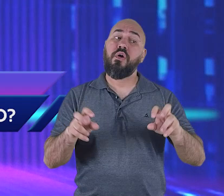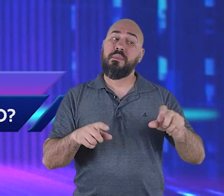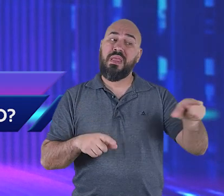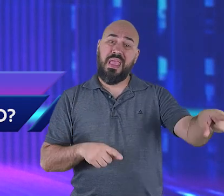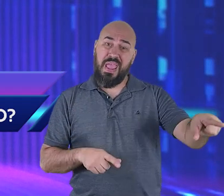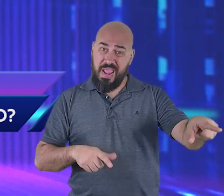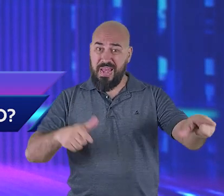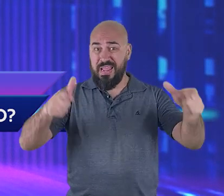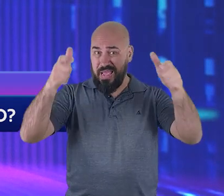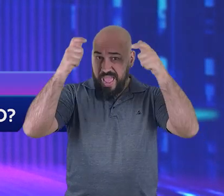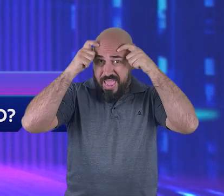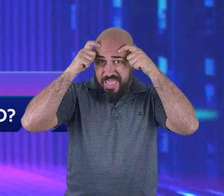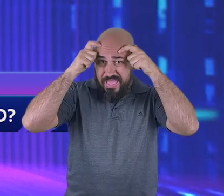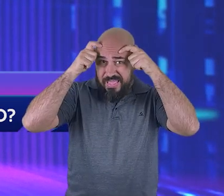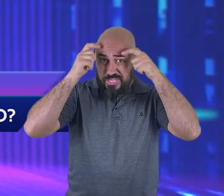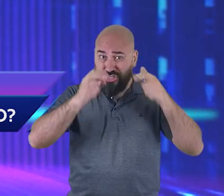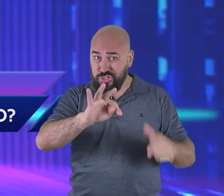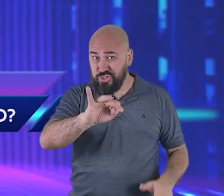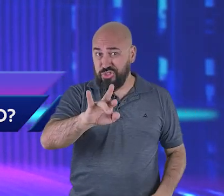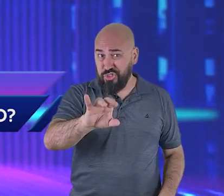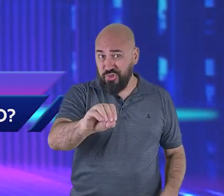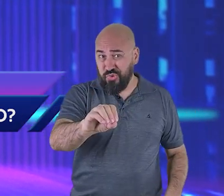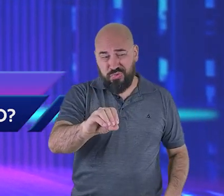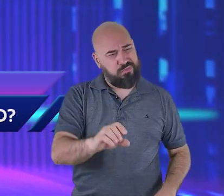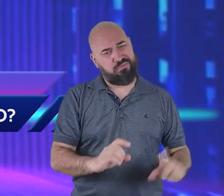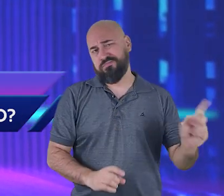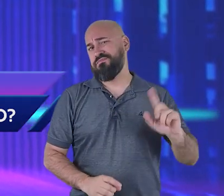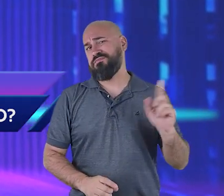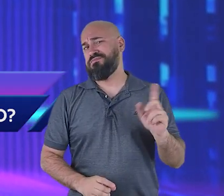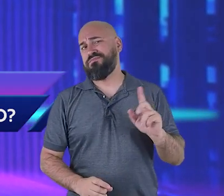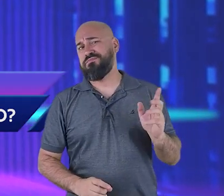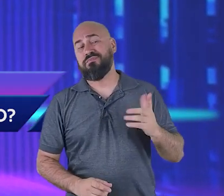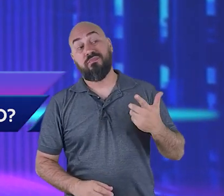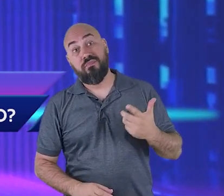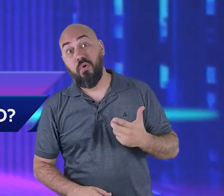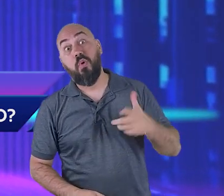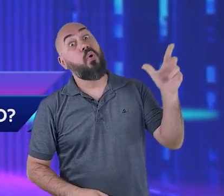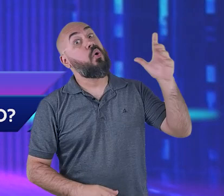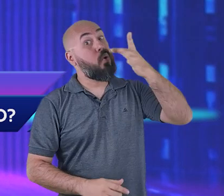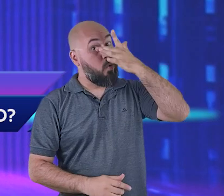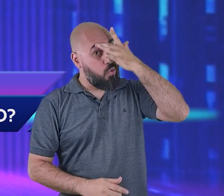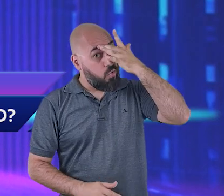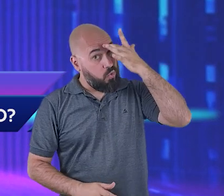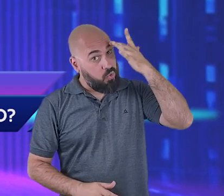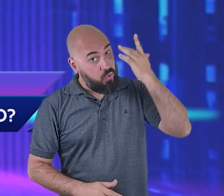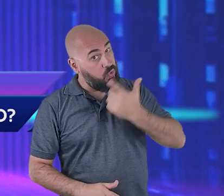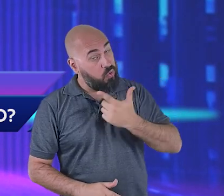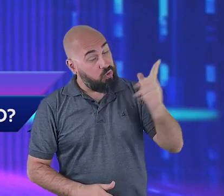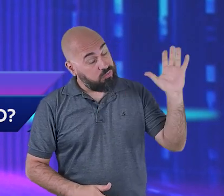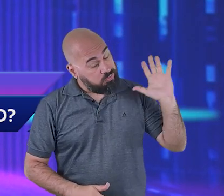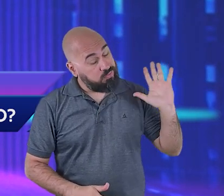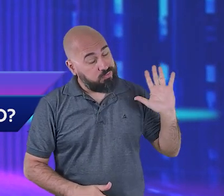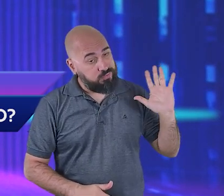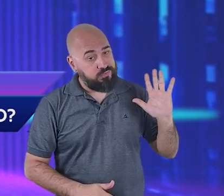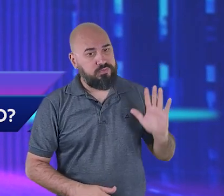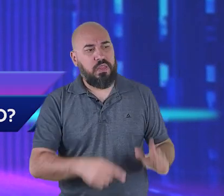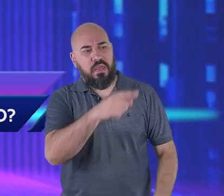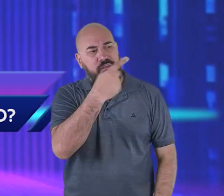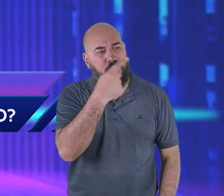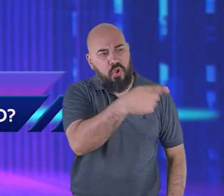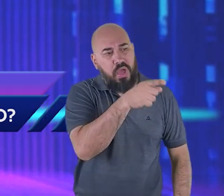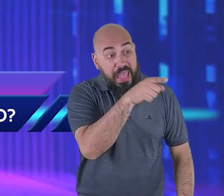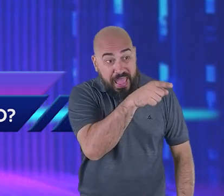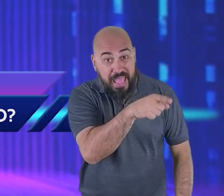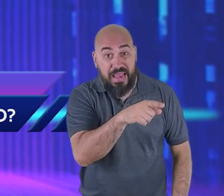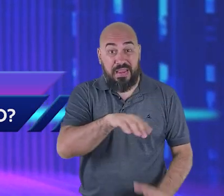Tiro. Uma segunda questão, depois do versículo bíblico, aparece aqui que ele estava